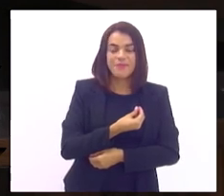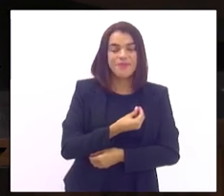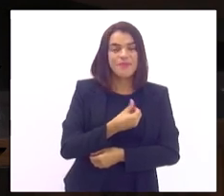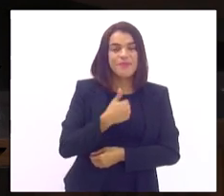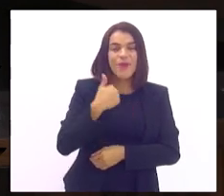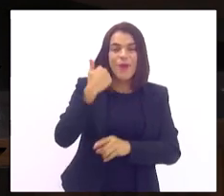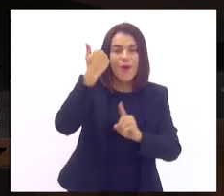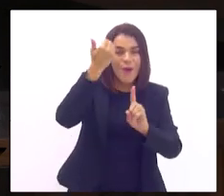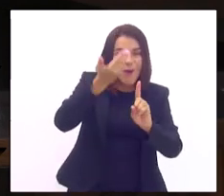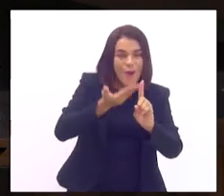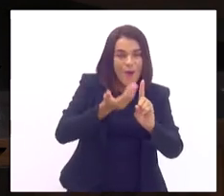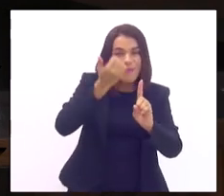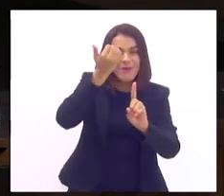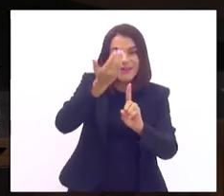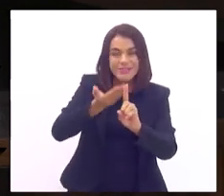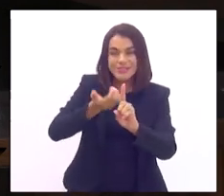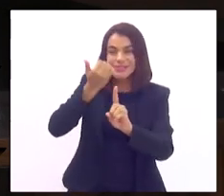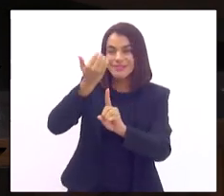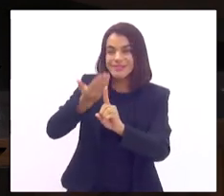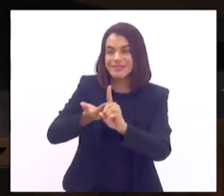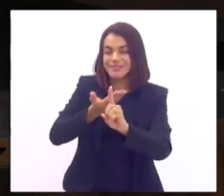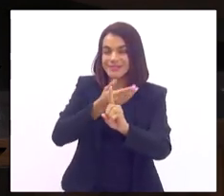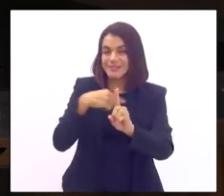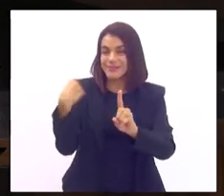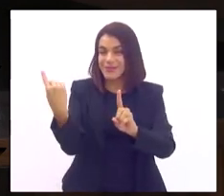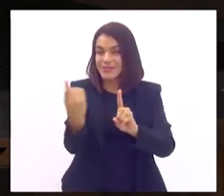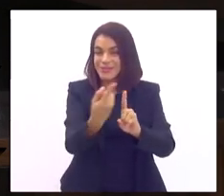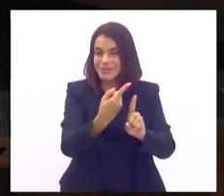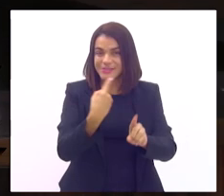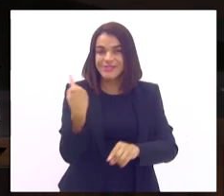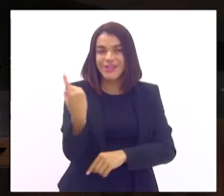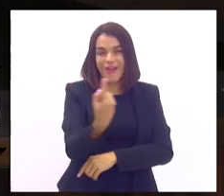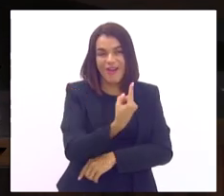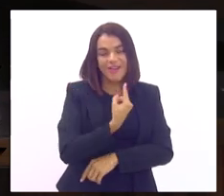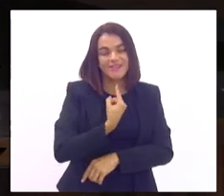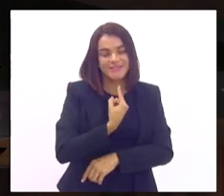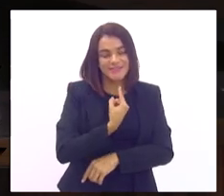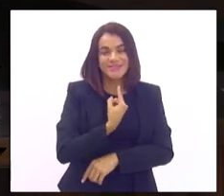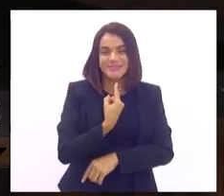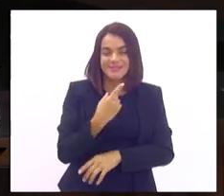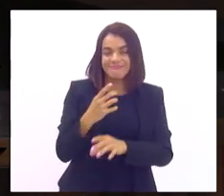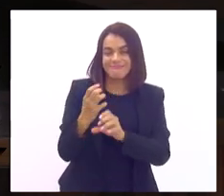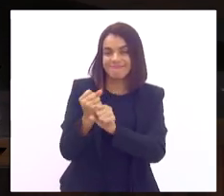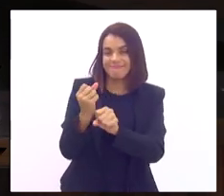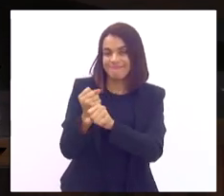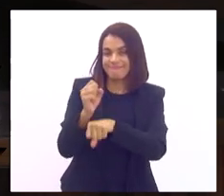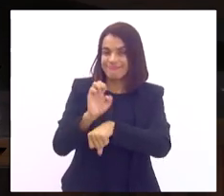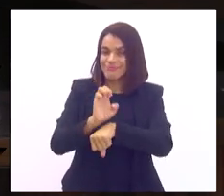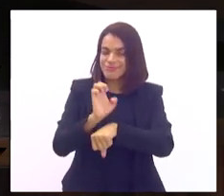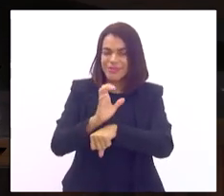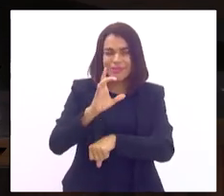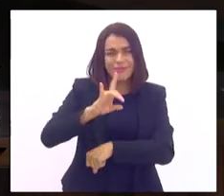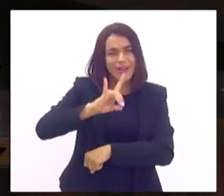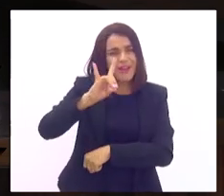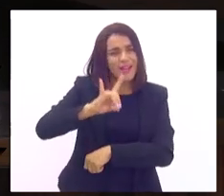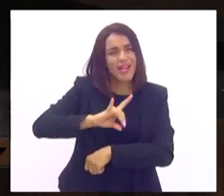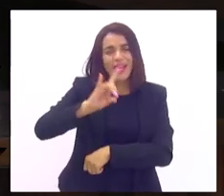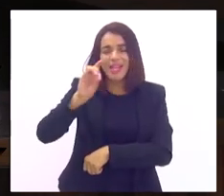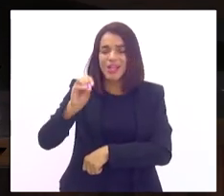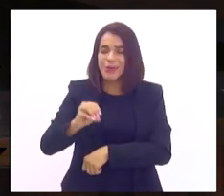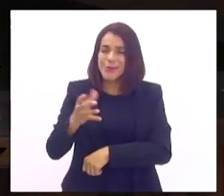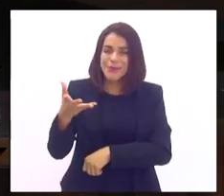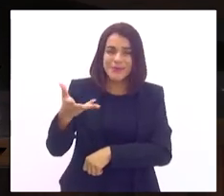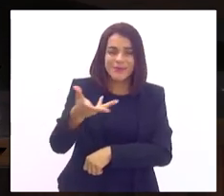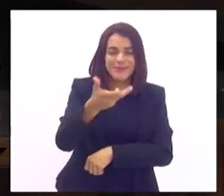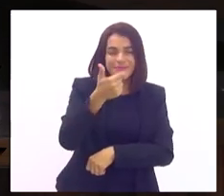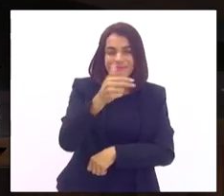homenageando vocês, nós, contabilistas, desse estado lindo e maravilhoso